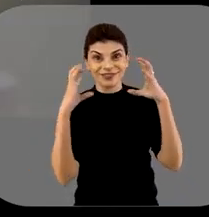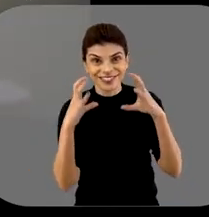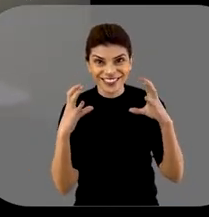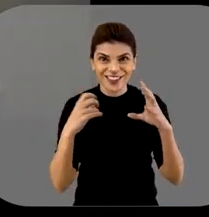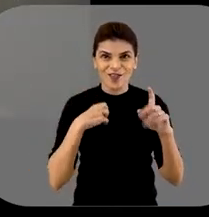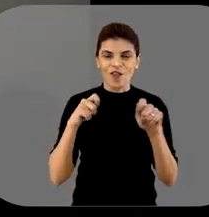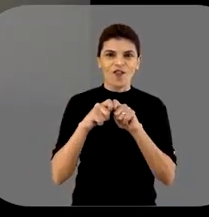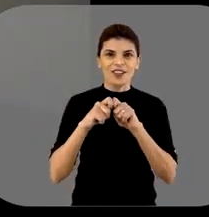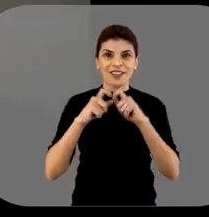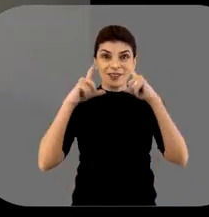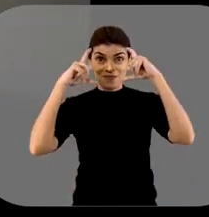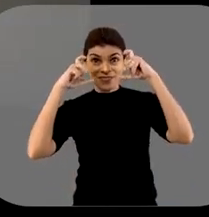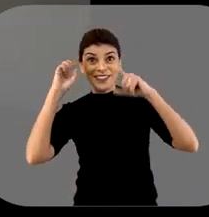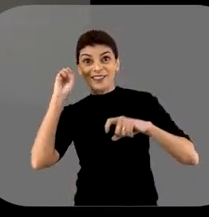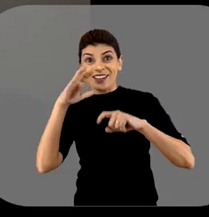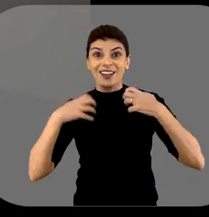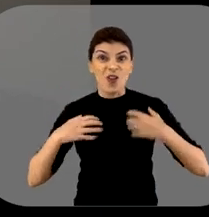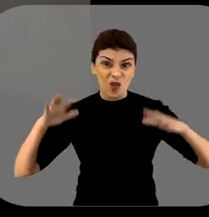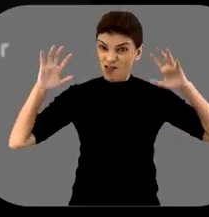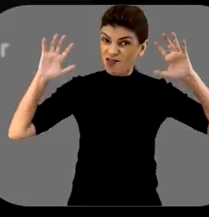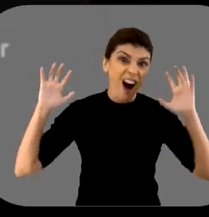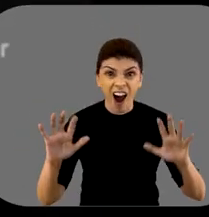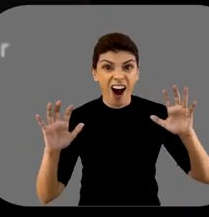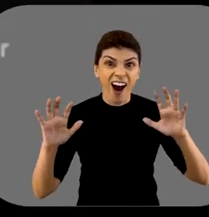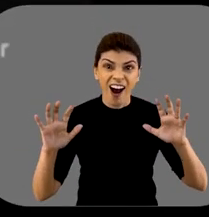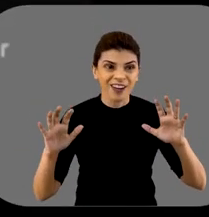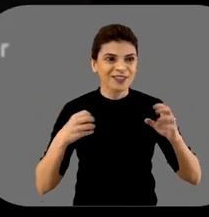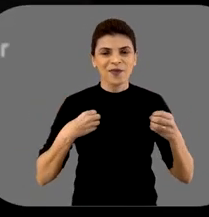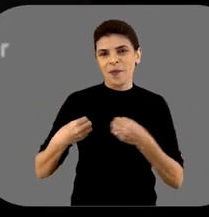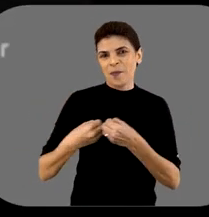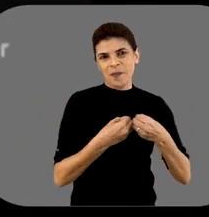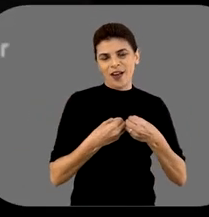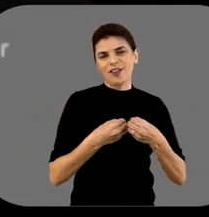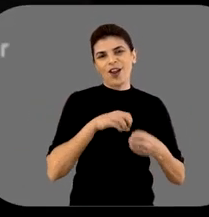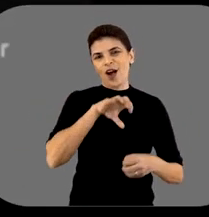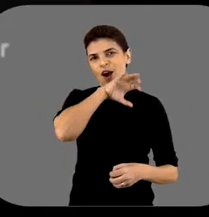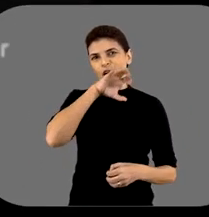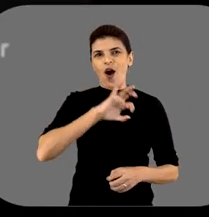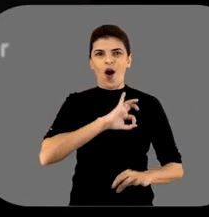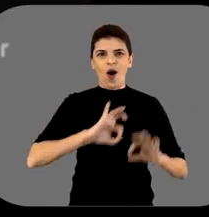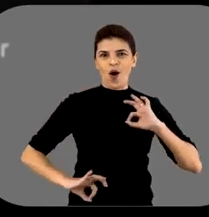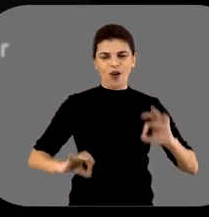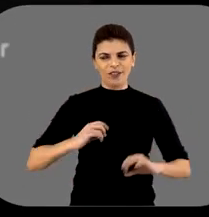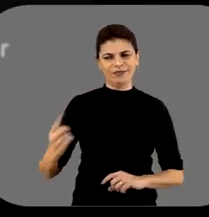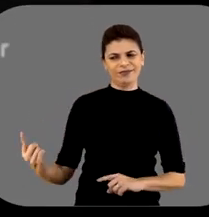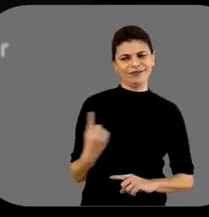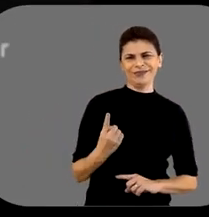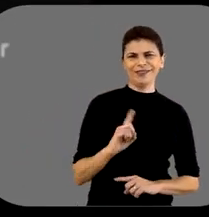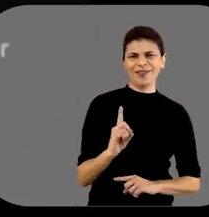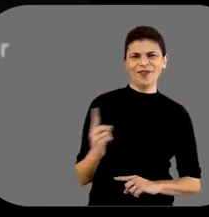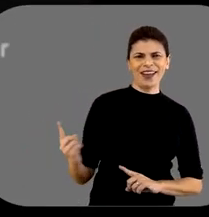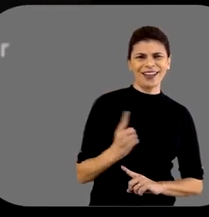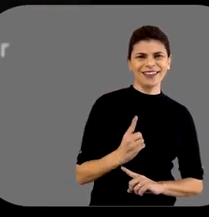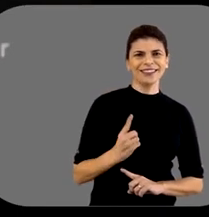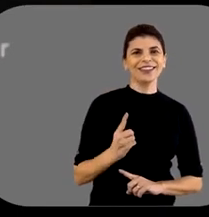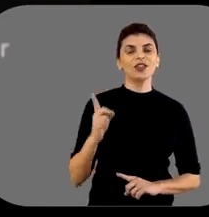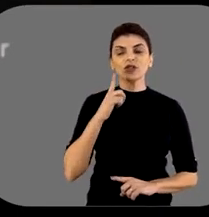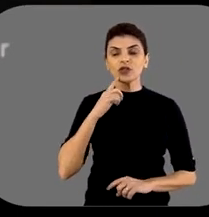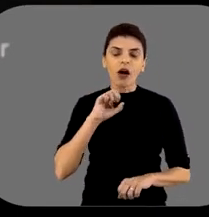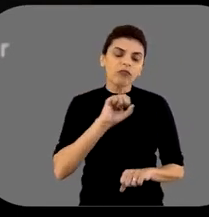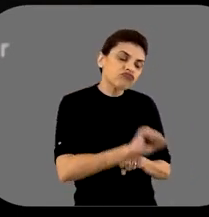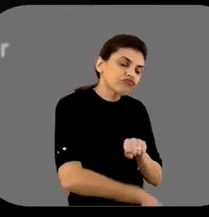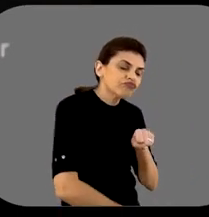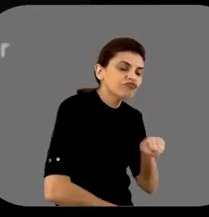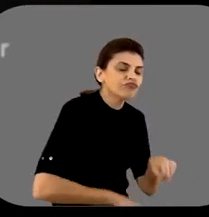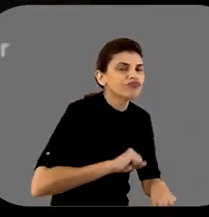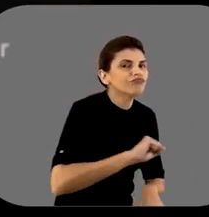na, jogar a câmera? Não tava tão perto a onça, não. A onça, se bobear, nem vinha pra atacar a gente. Ela tava só passando